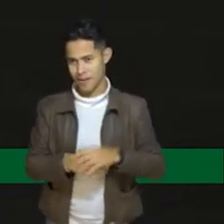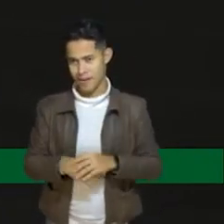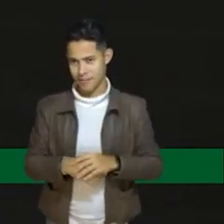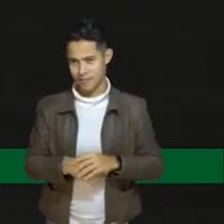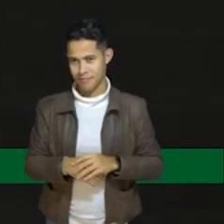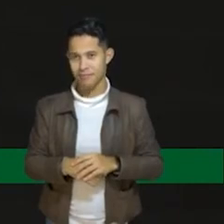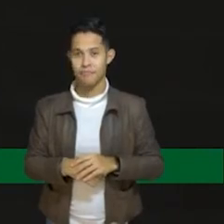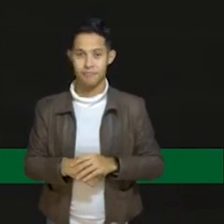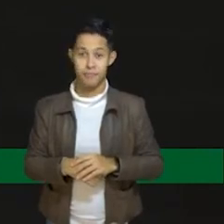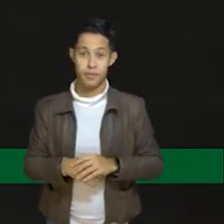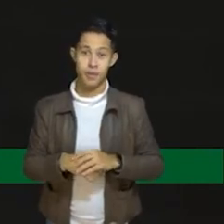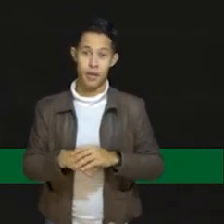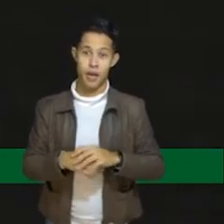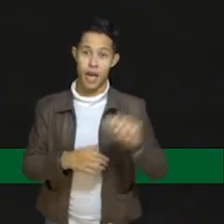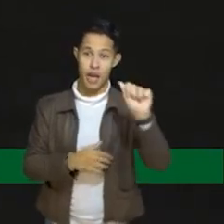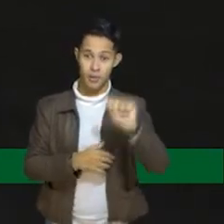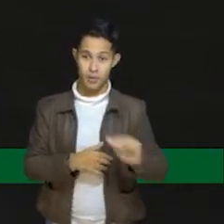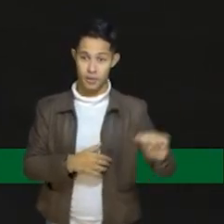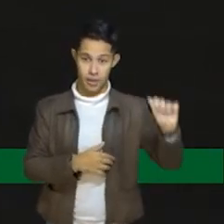Associação Empresarial, a ACINE,